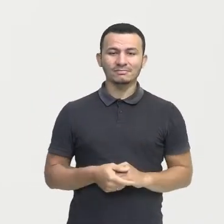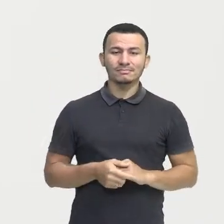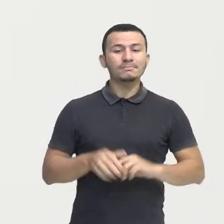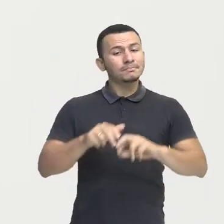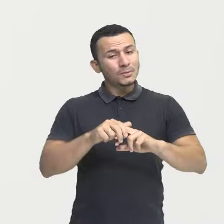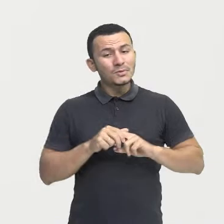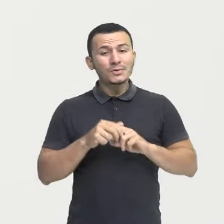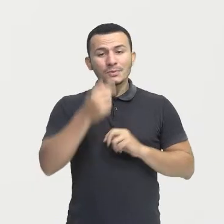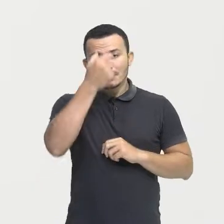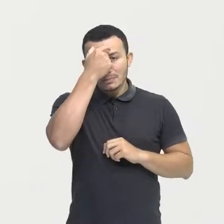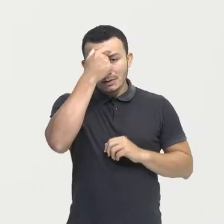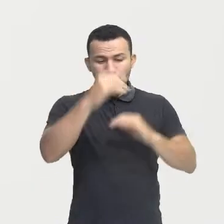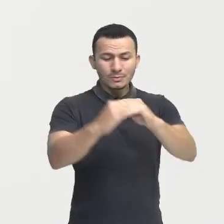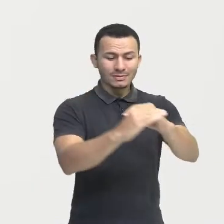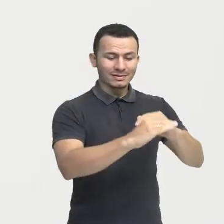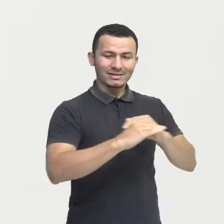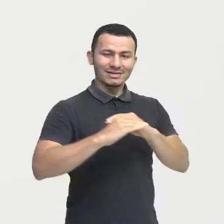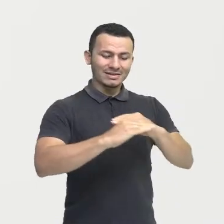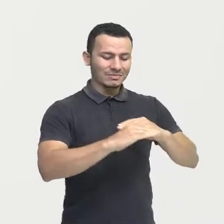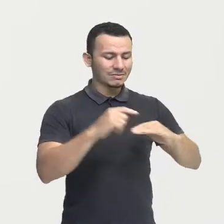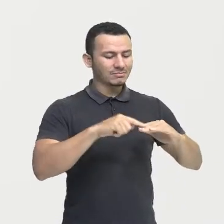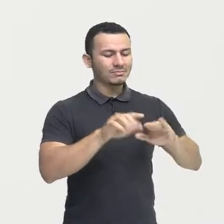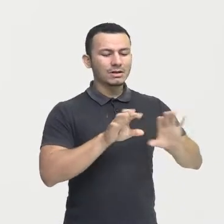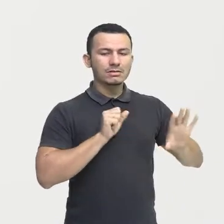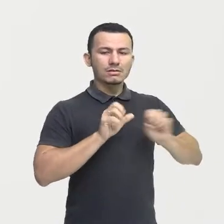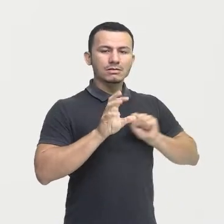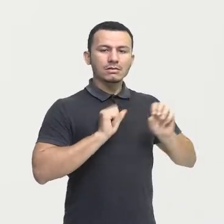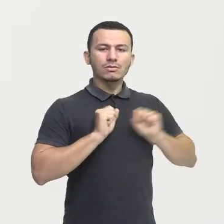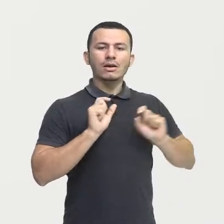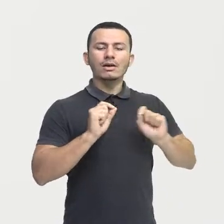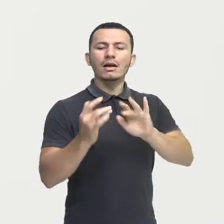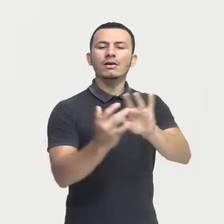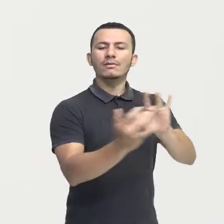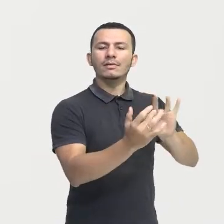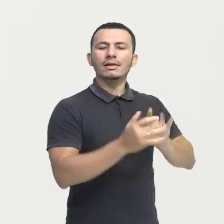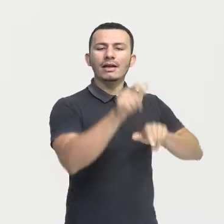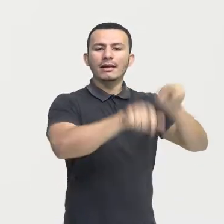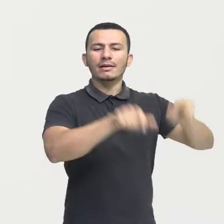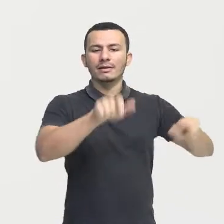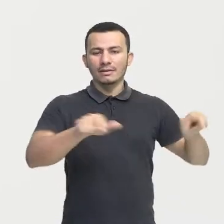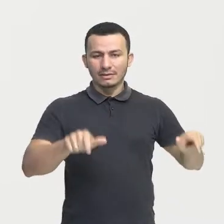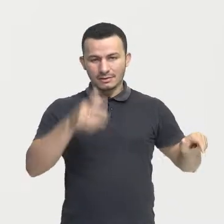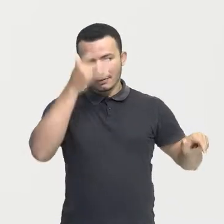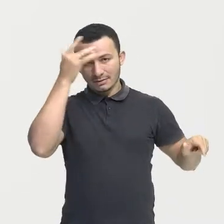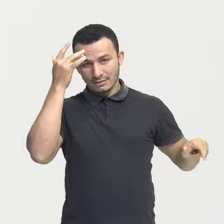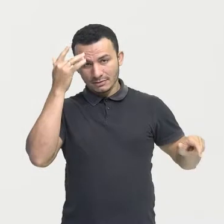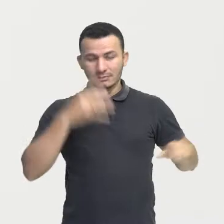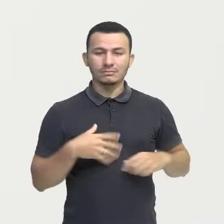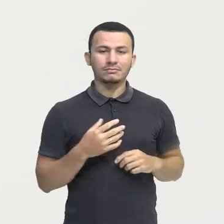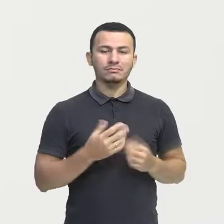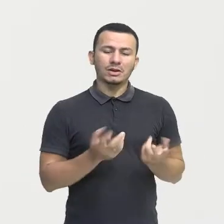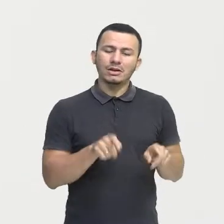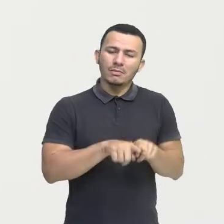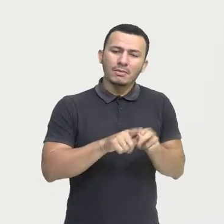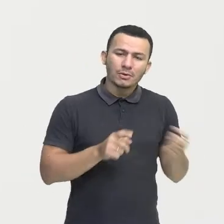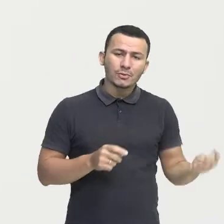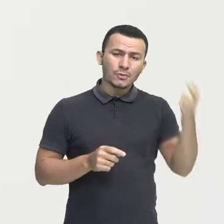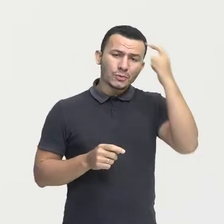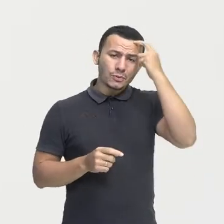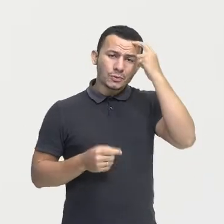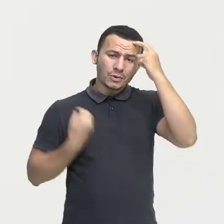Então, o senso comum, ele é adquirido através da convivência com as pessoas. Dentro da cultura que você